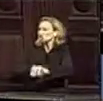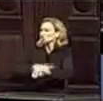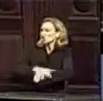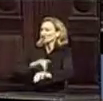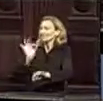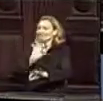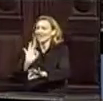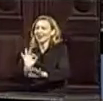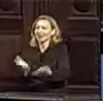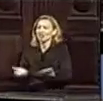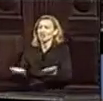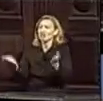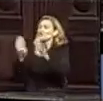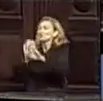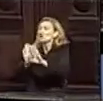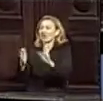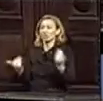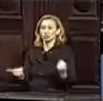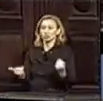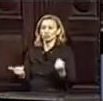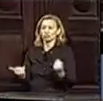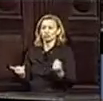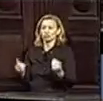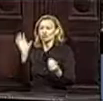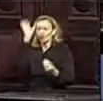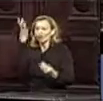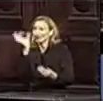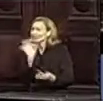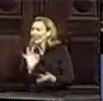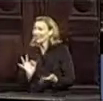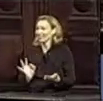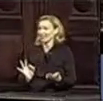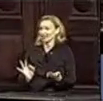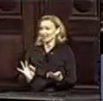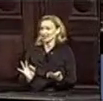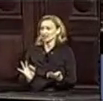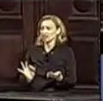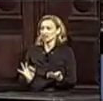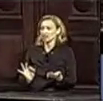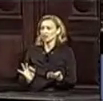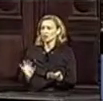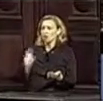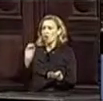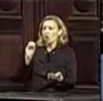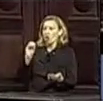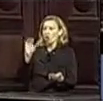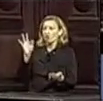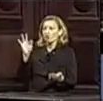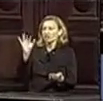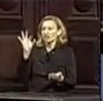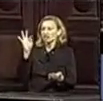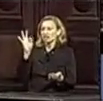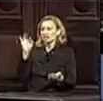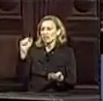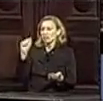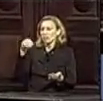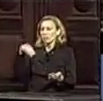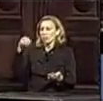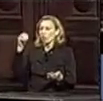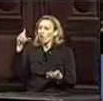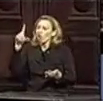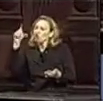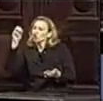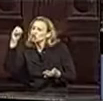Não está fechado. Não realiza. Então não tem oftalmologia, não tem os exames. E